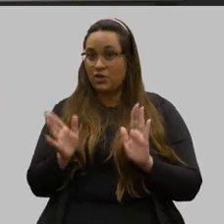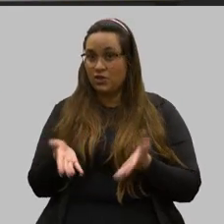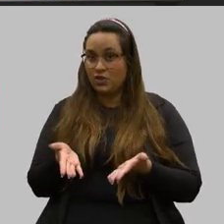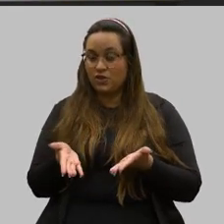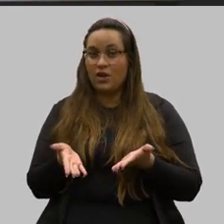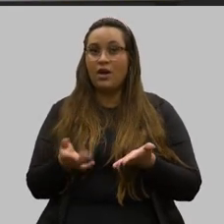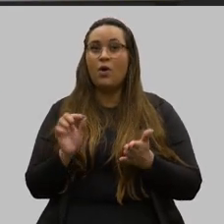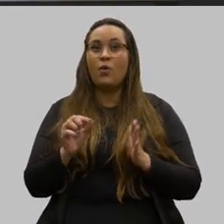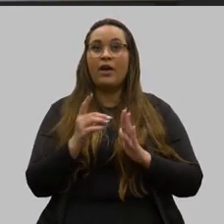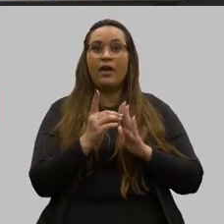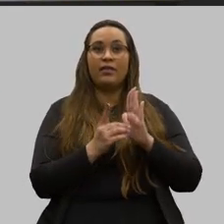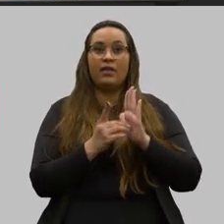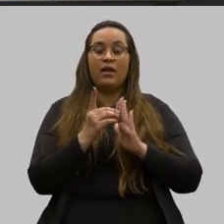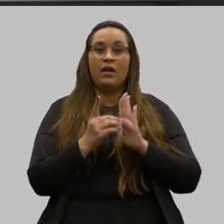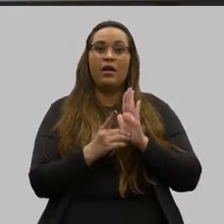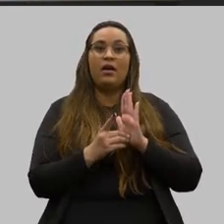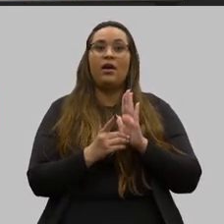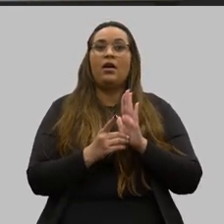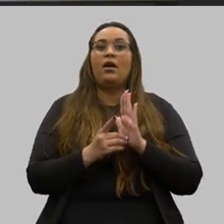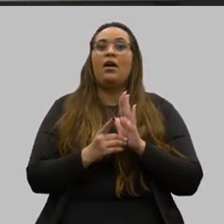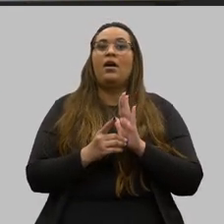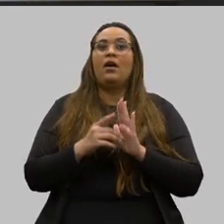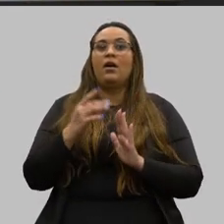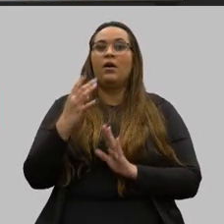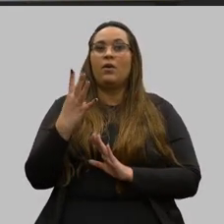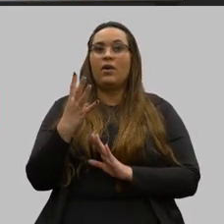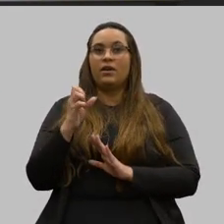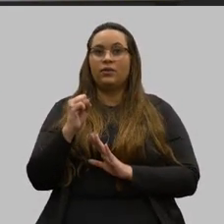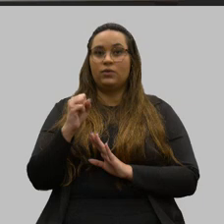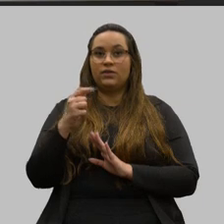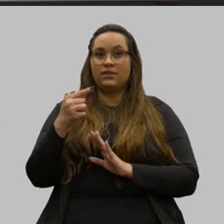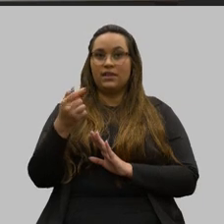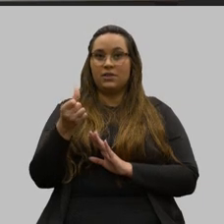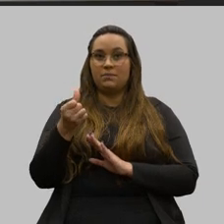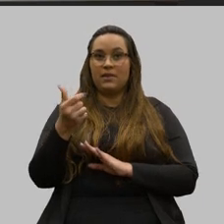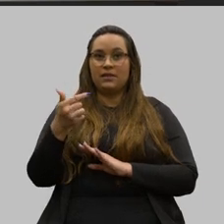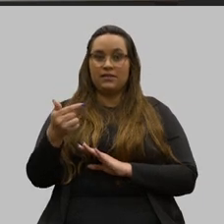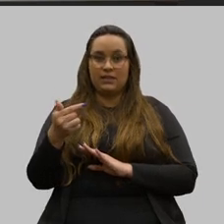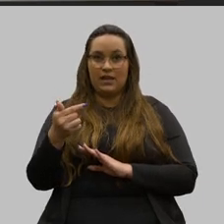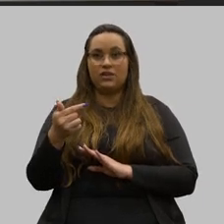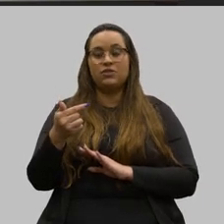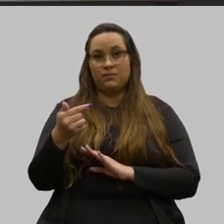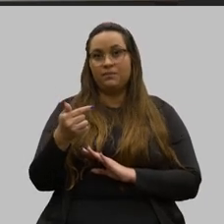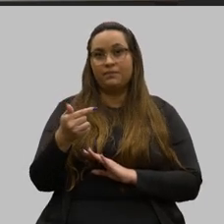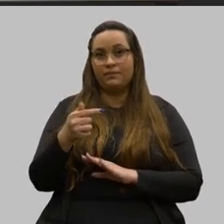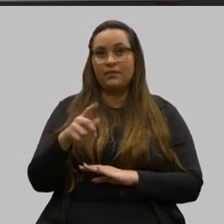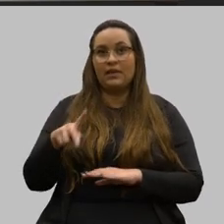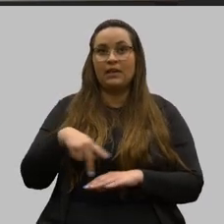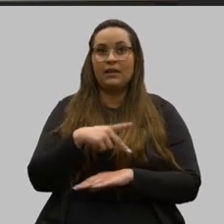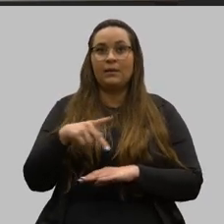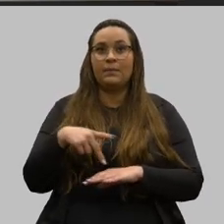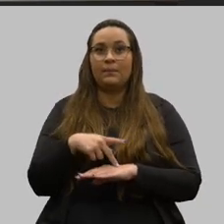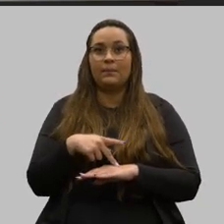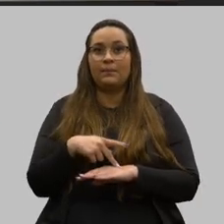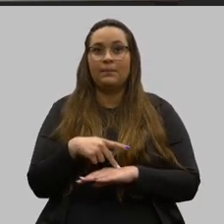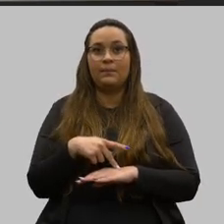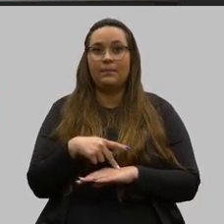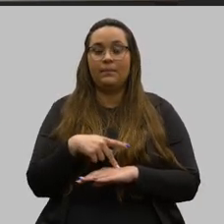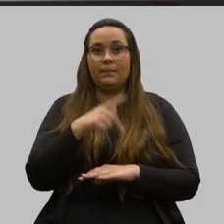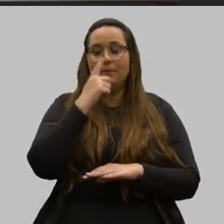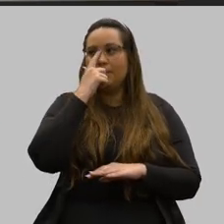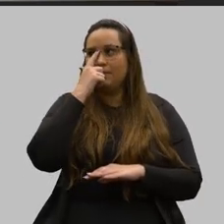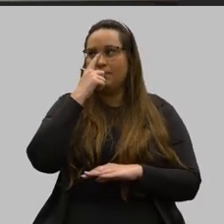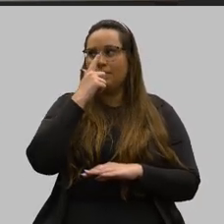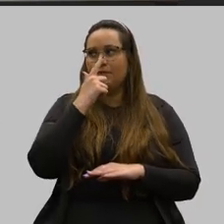decreto 48767 ele passa paraa instituição passa pro corpo de bombeiros a coordenação operacional de